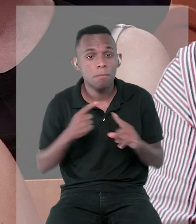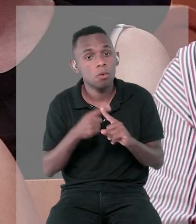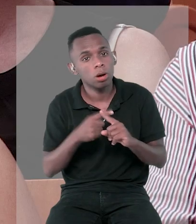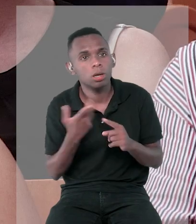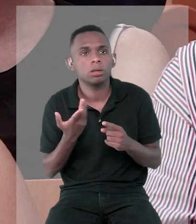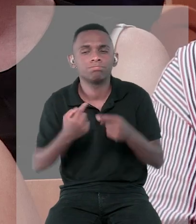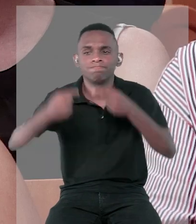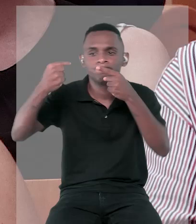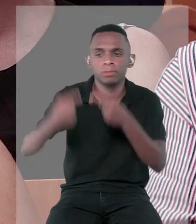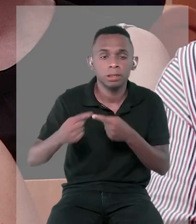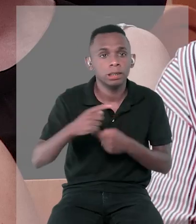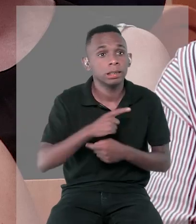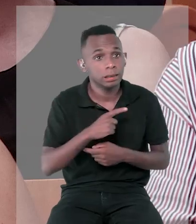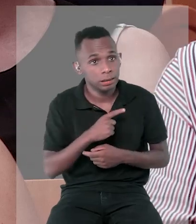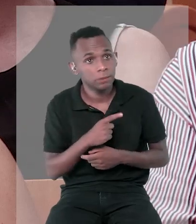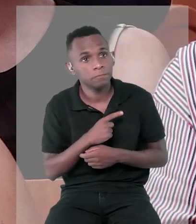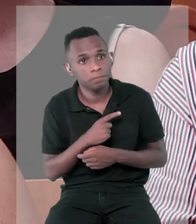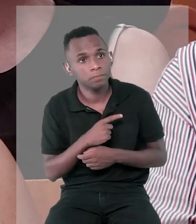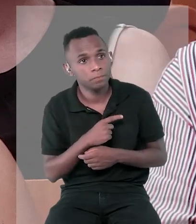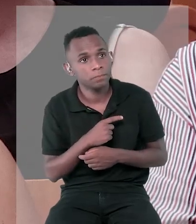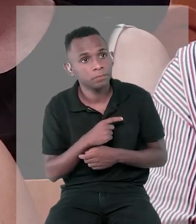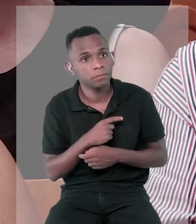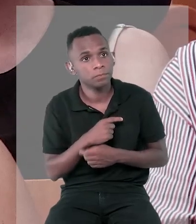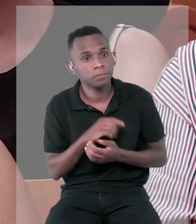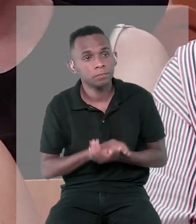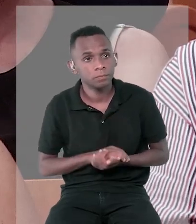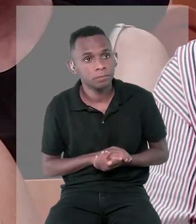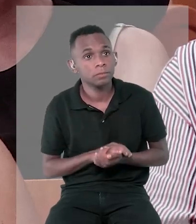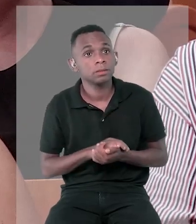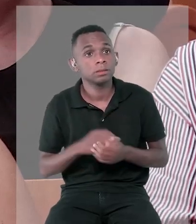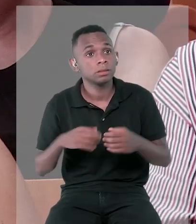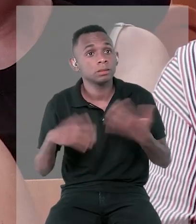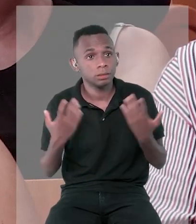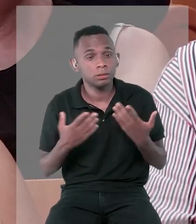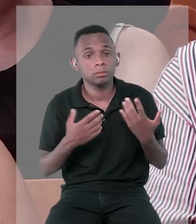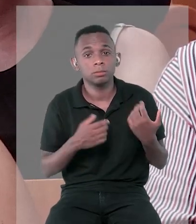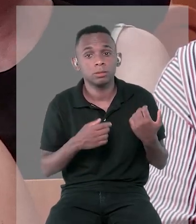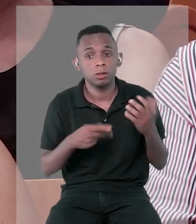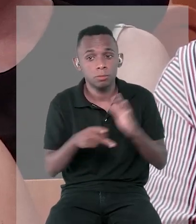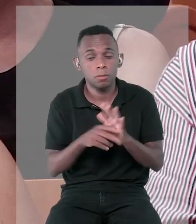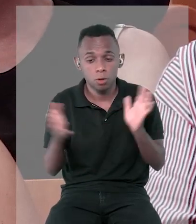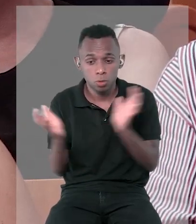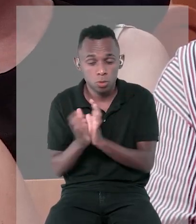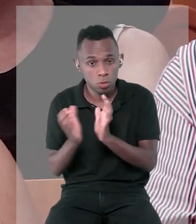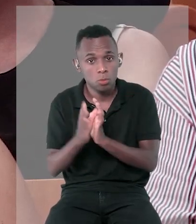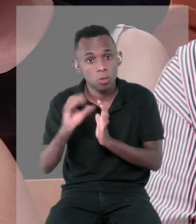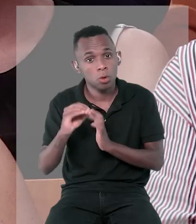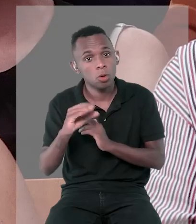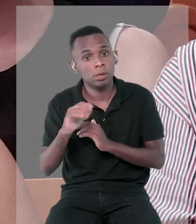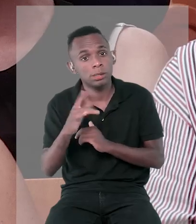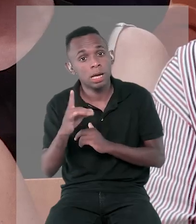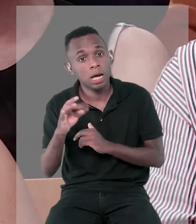porque, inclusive, foram atacados pelos cossacos, que levaram tudo que eles tinham. Na plateia, diversos